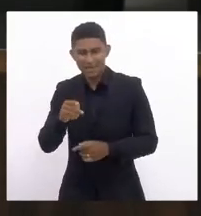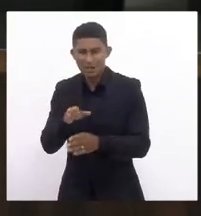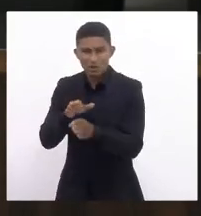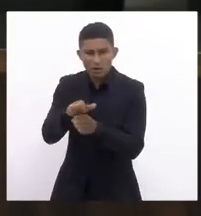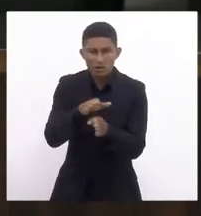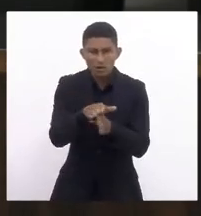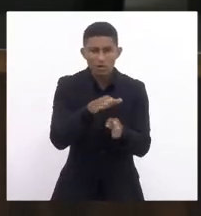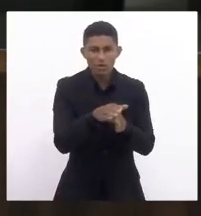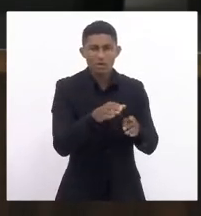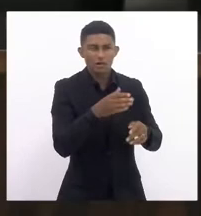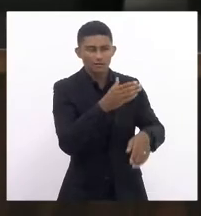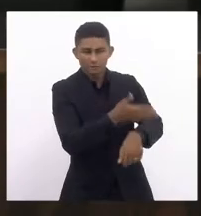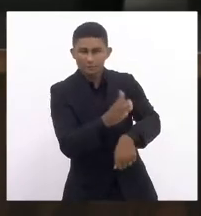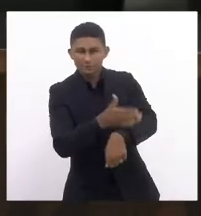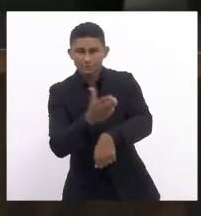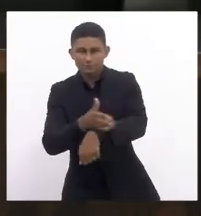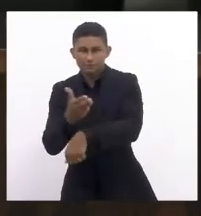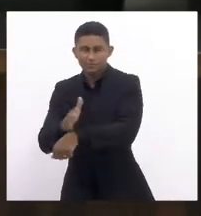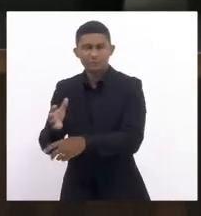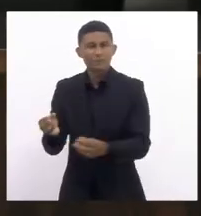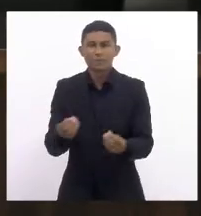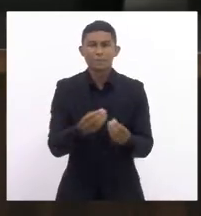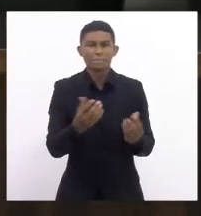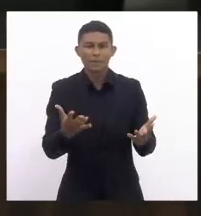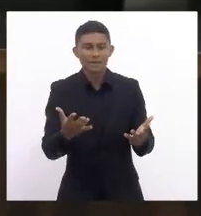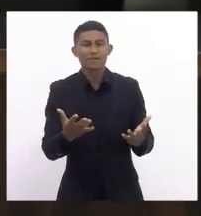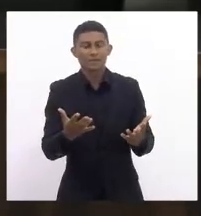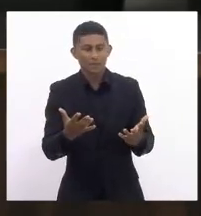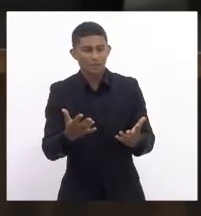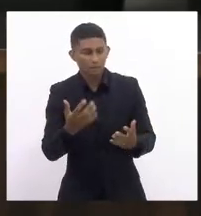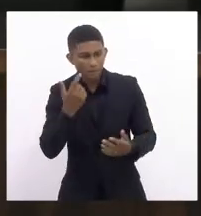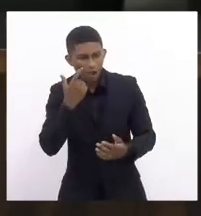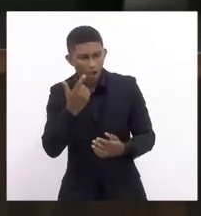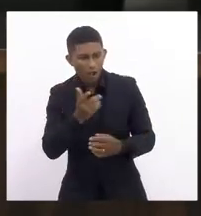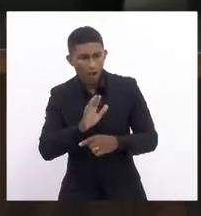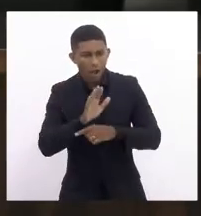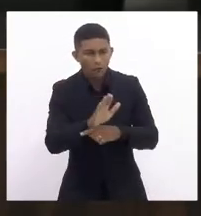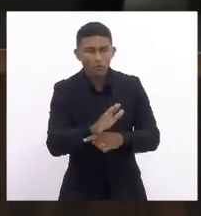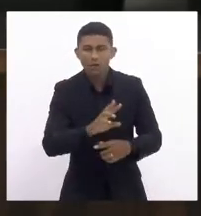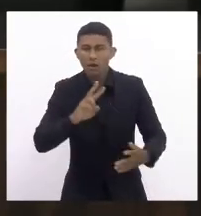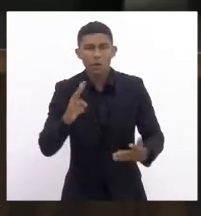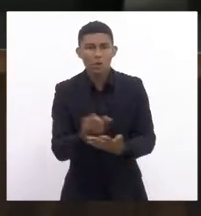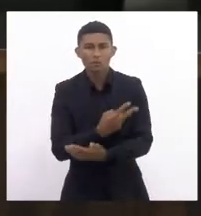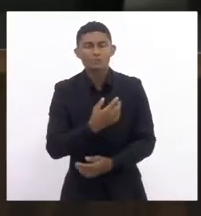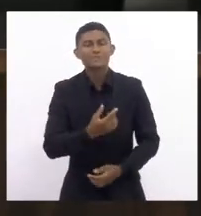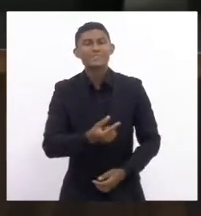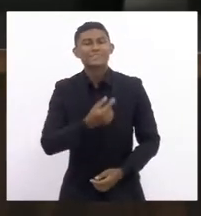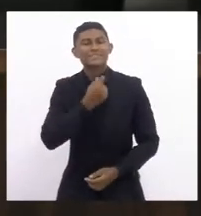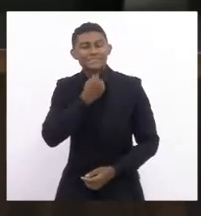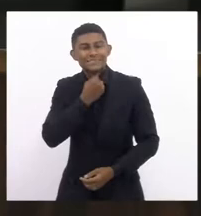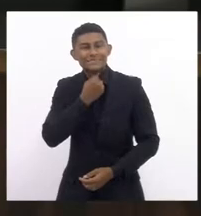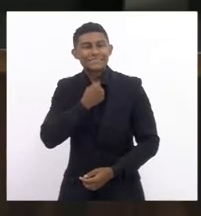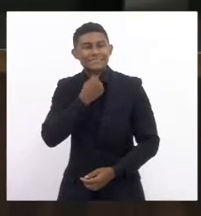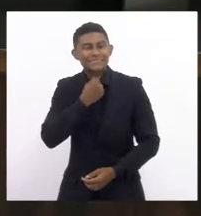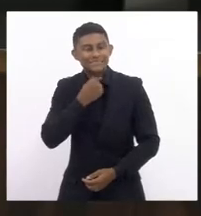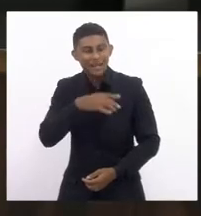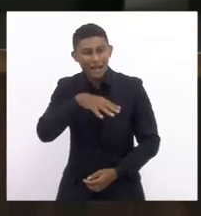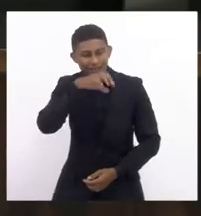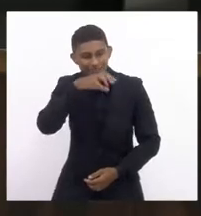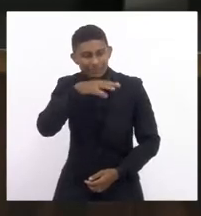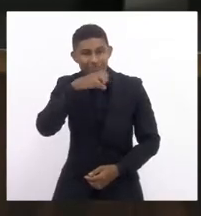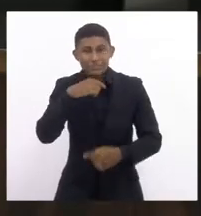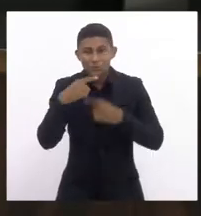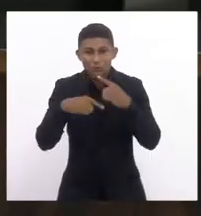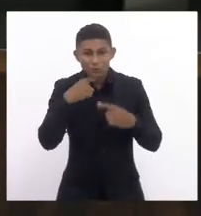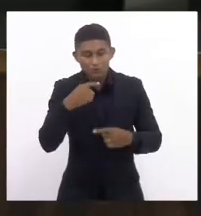orientações e treinamentos para primeiros socorros em caso de engasgamento, aspiração de corpo estranho e prevenção de morte